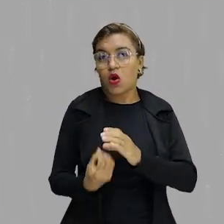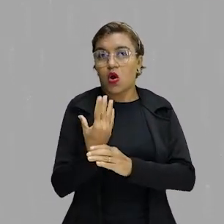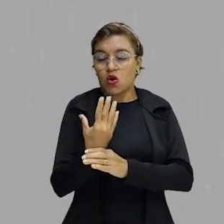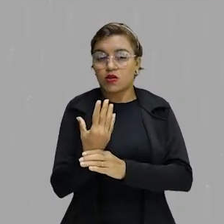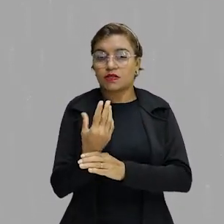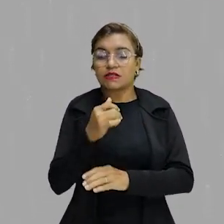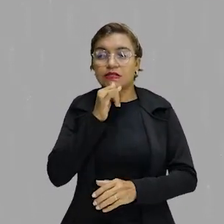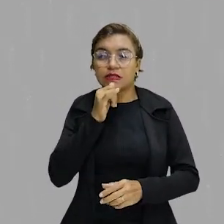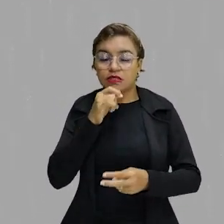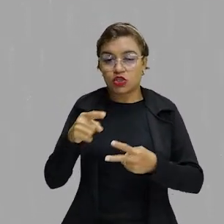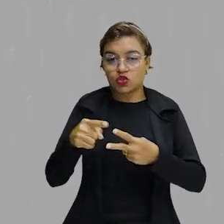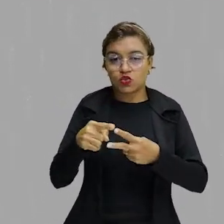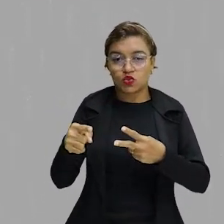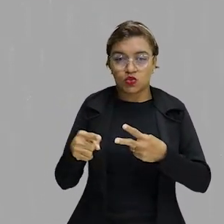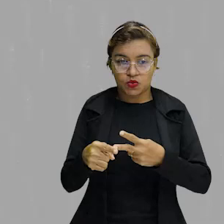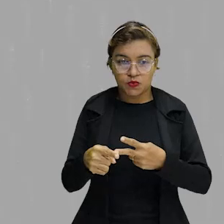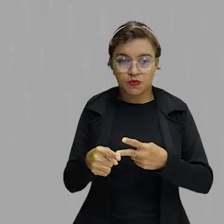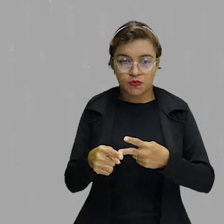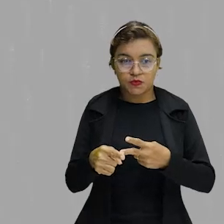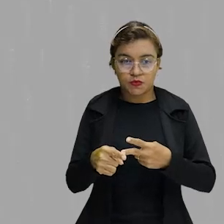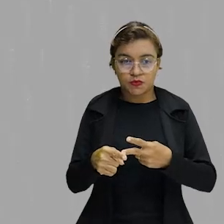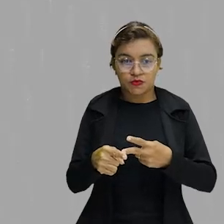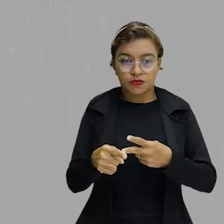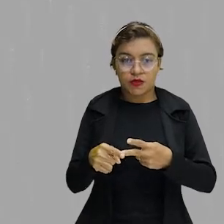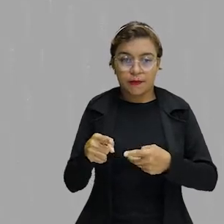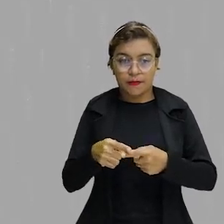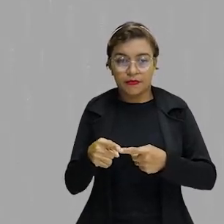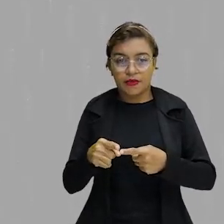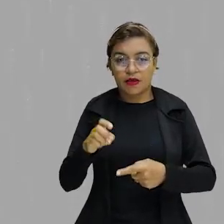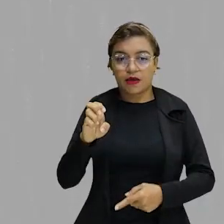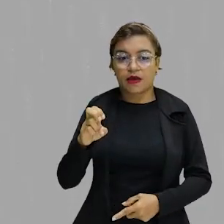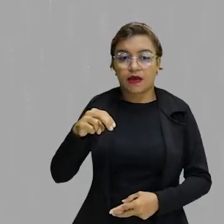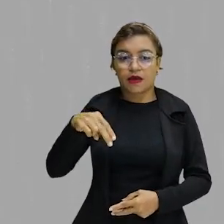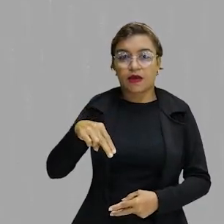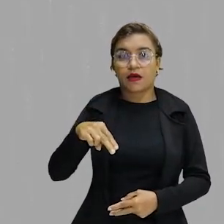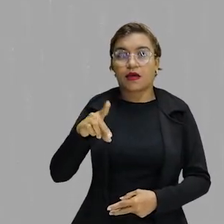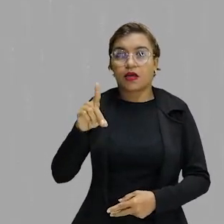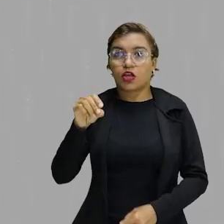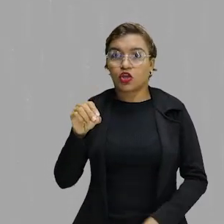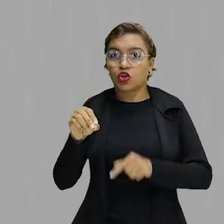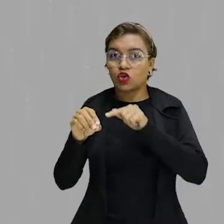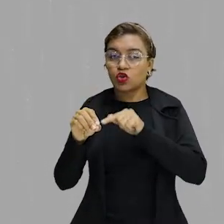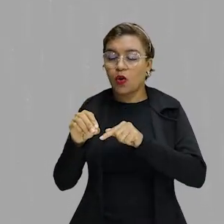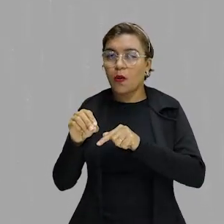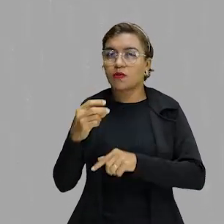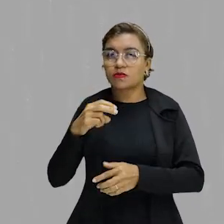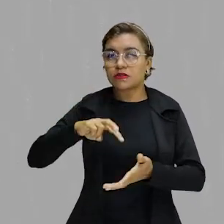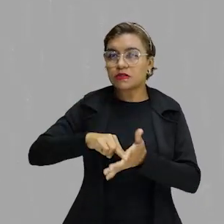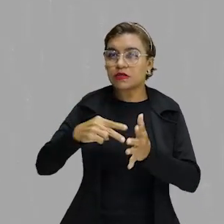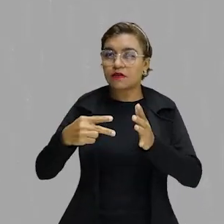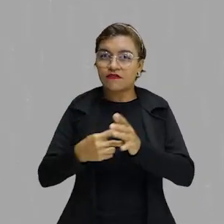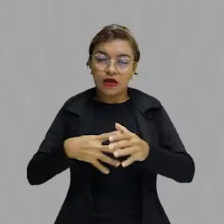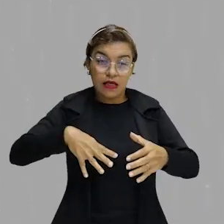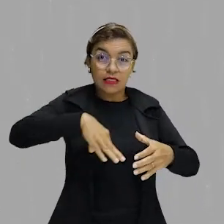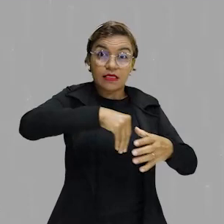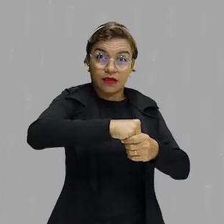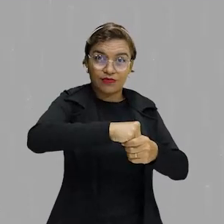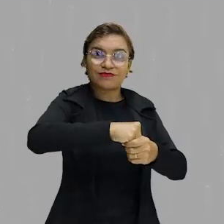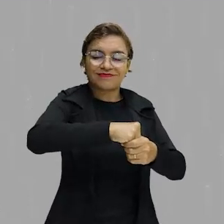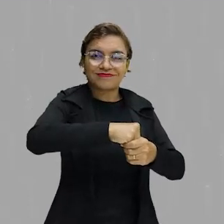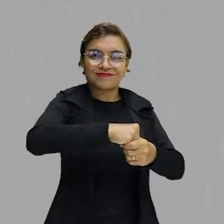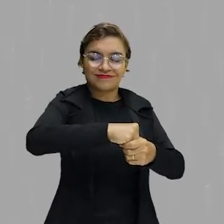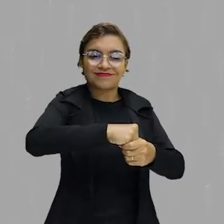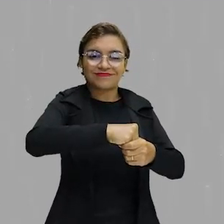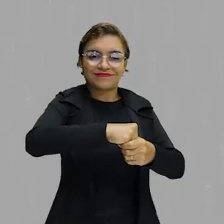tipos de movimentos, tá? Os agentes endógenos, tá? Vem de dentro, ou seja, são os agentes internos, né, que